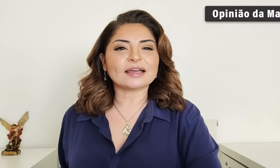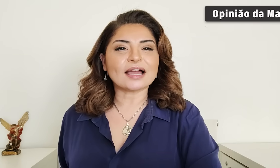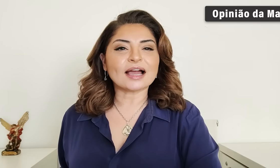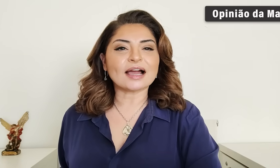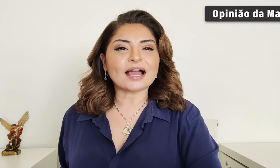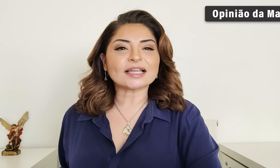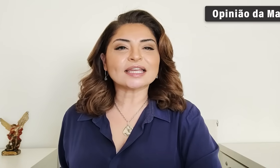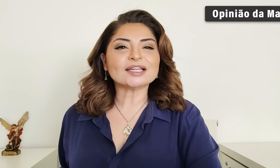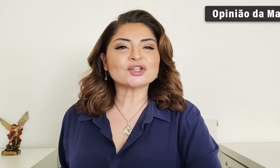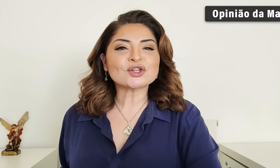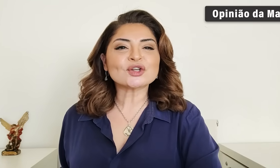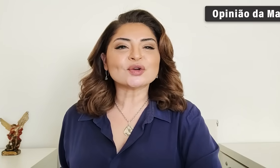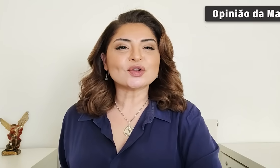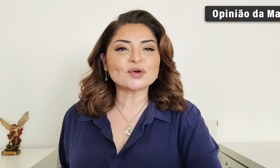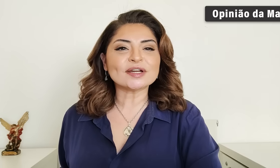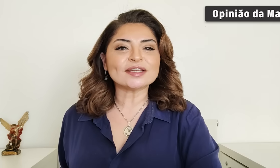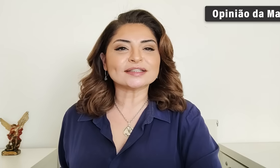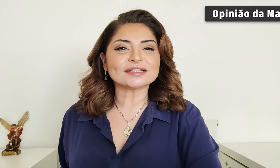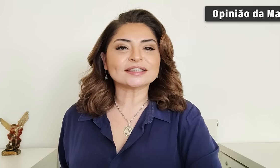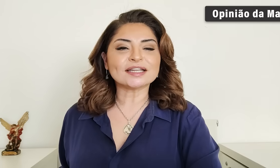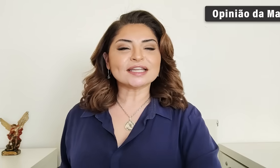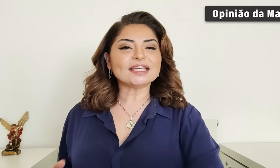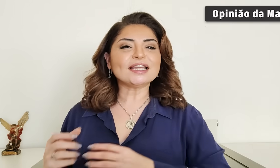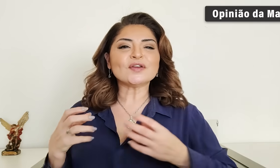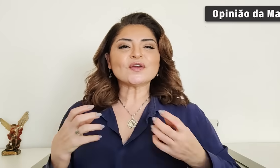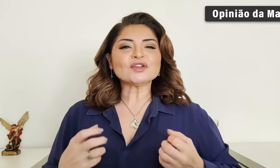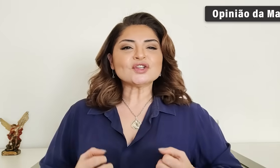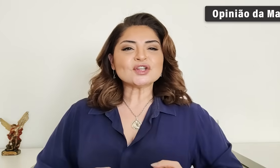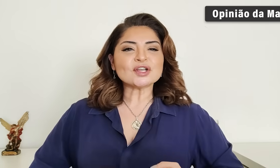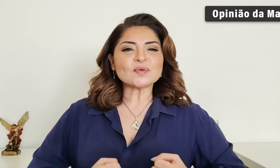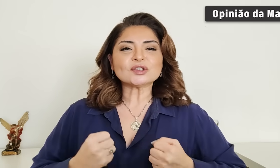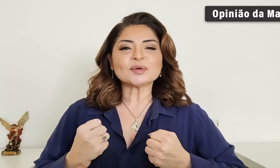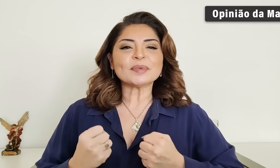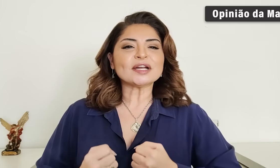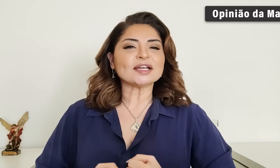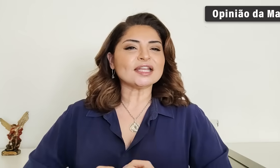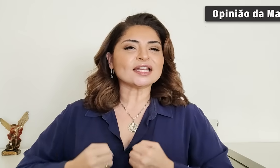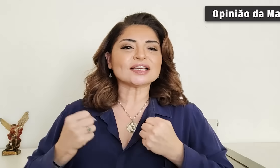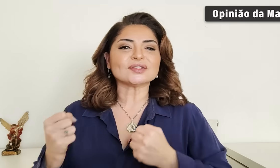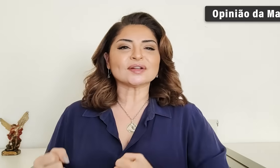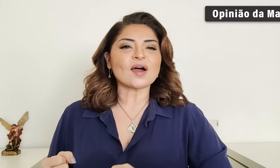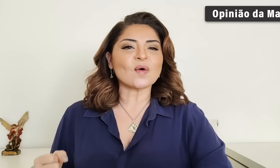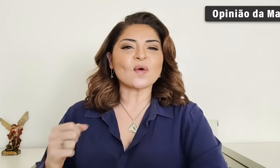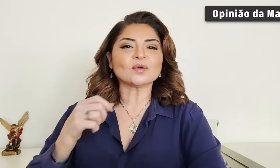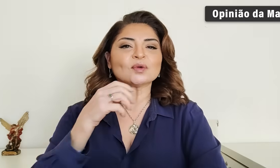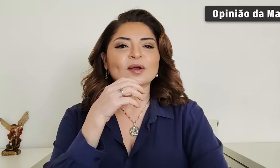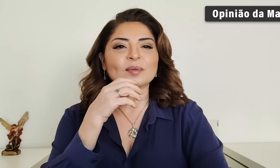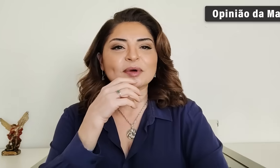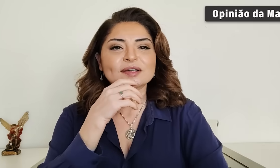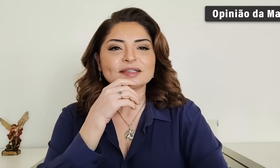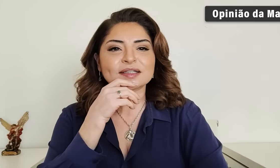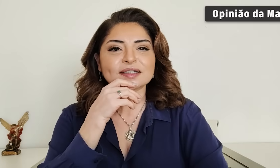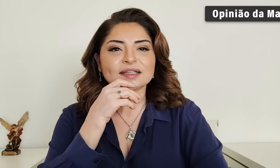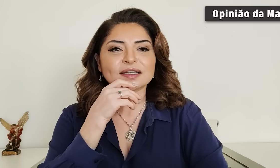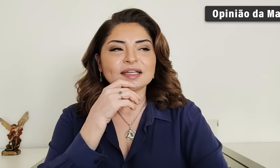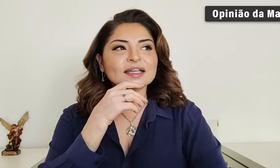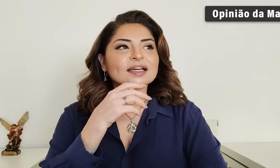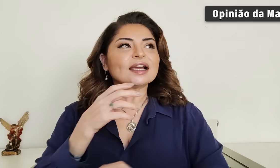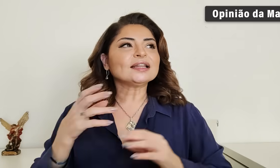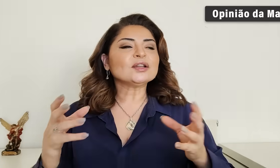cadê aqueles tigrões que defendiam a soberania nacional contra o Elon